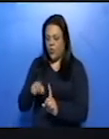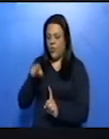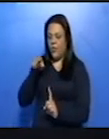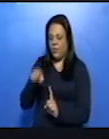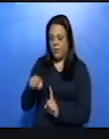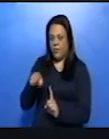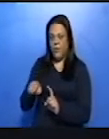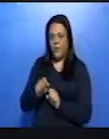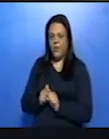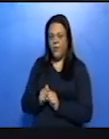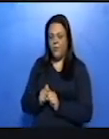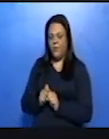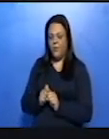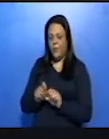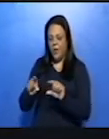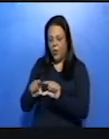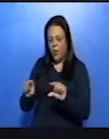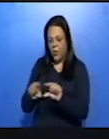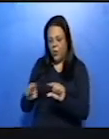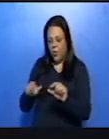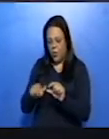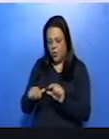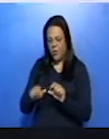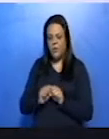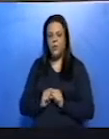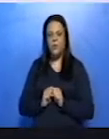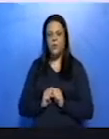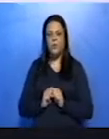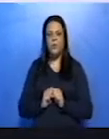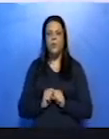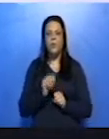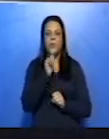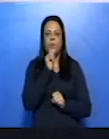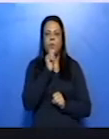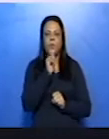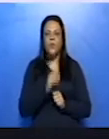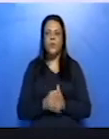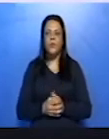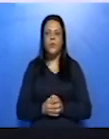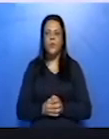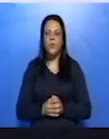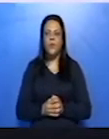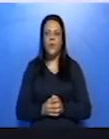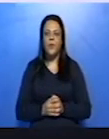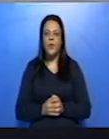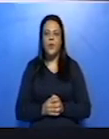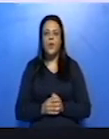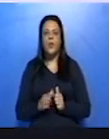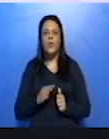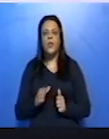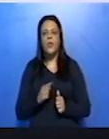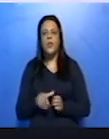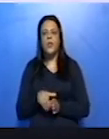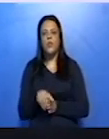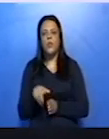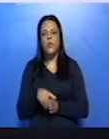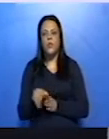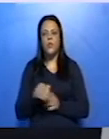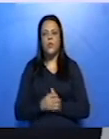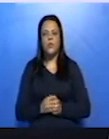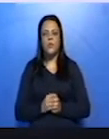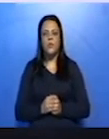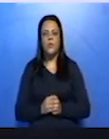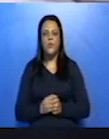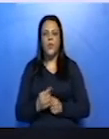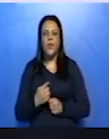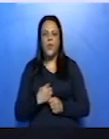própria oração subordinada. Vamos ver um exemplo. Tem uma dica. Eu vou ler aqui para